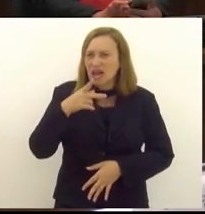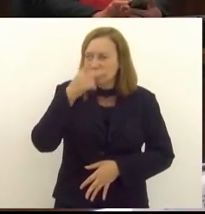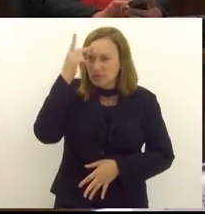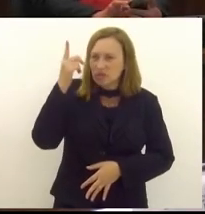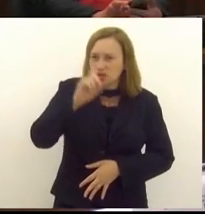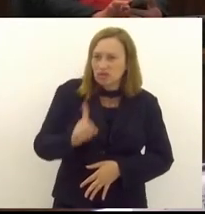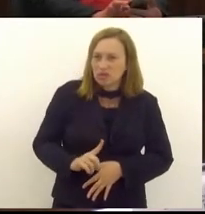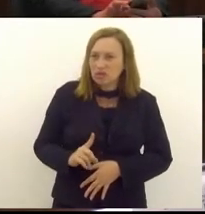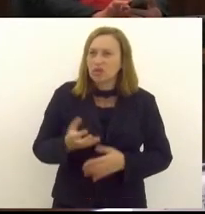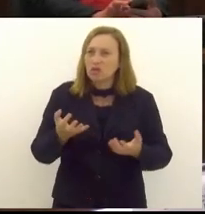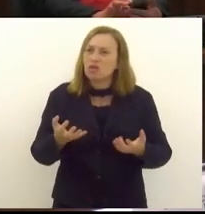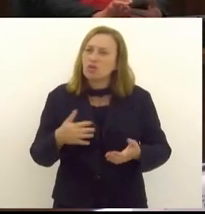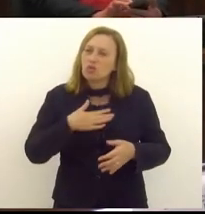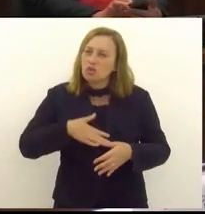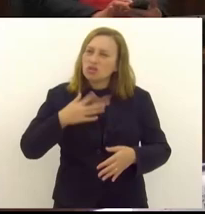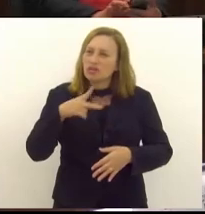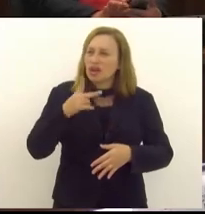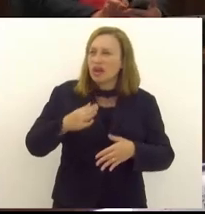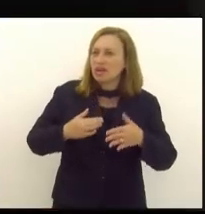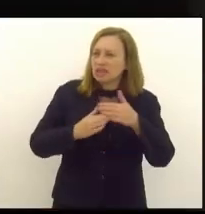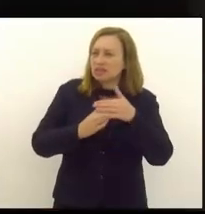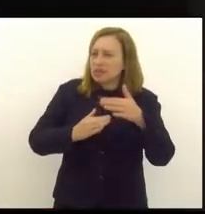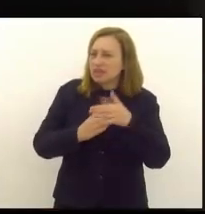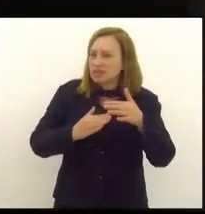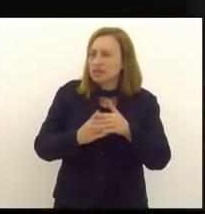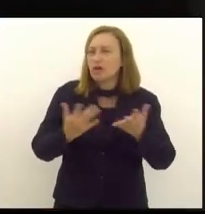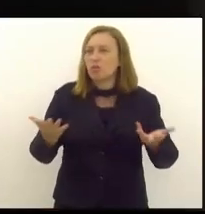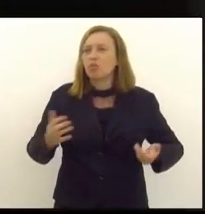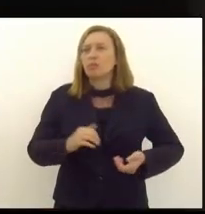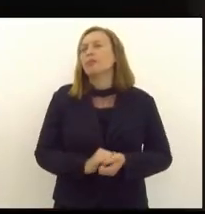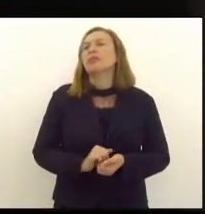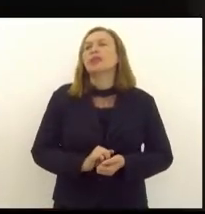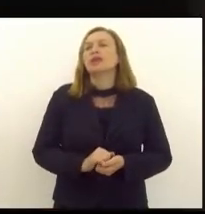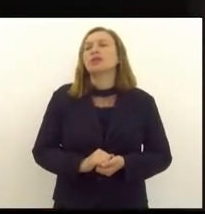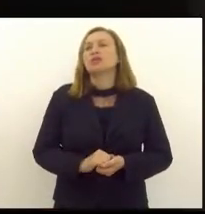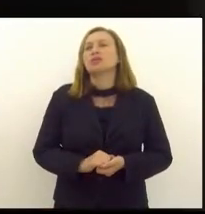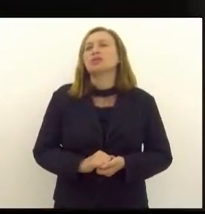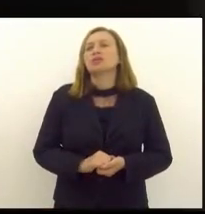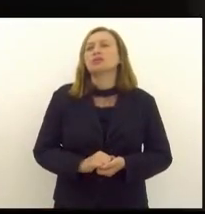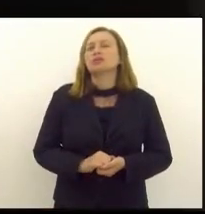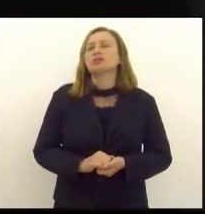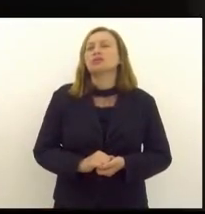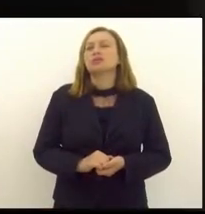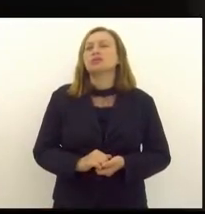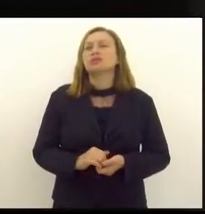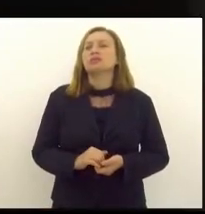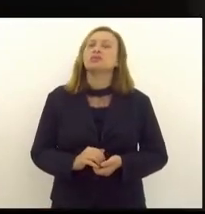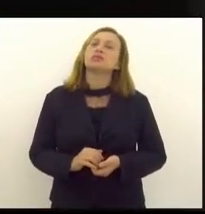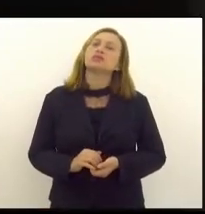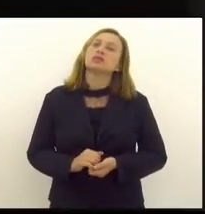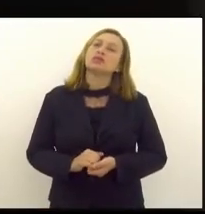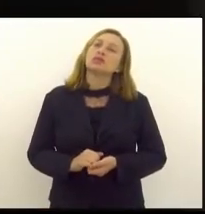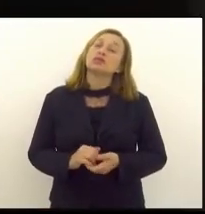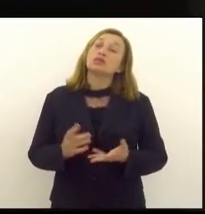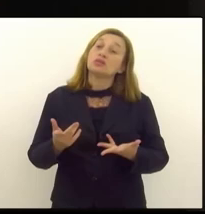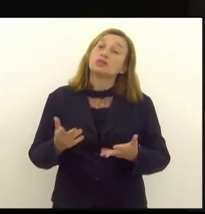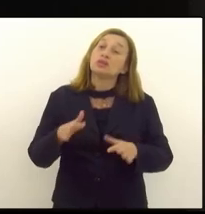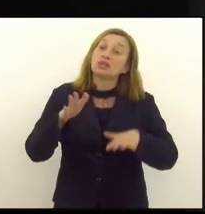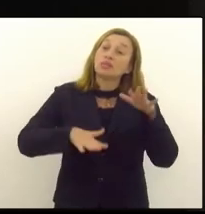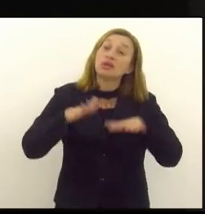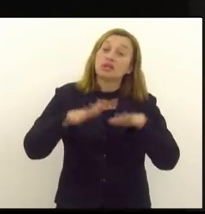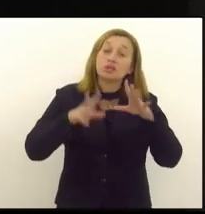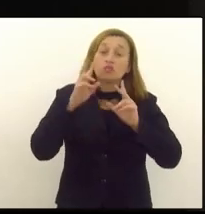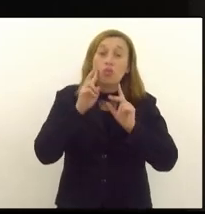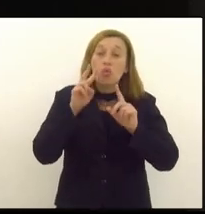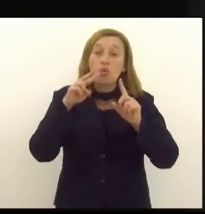de limitação e barreira, né? Eu gosto de falar dessa questão, que é transitória ou permanente, e que vai depender do